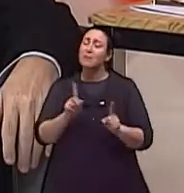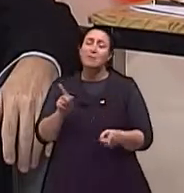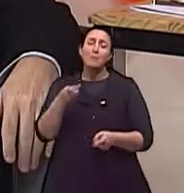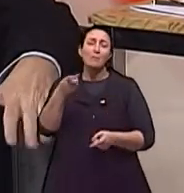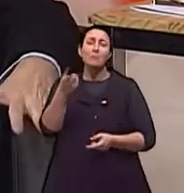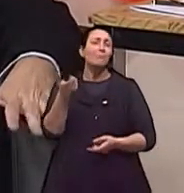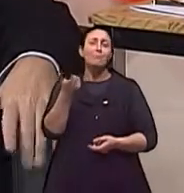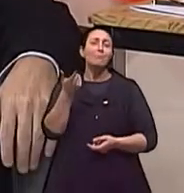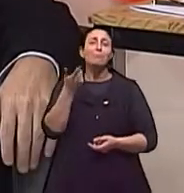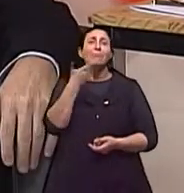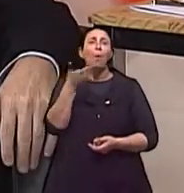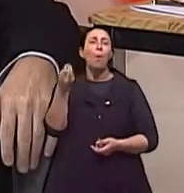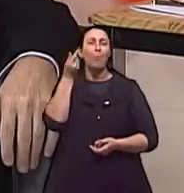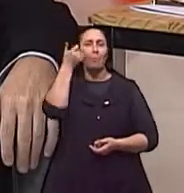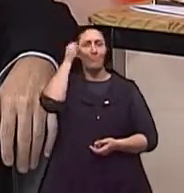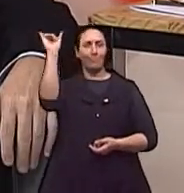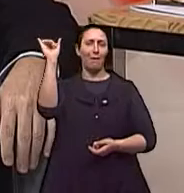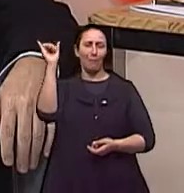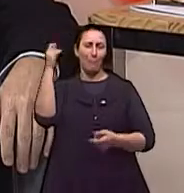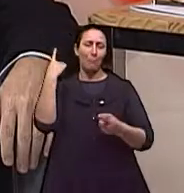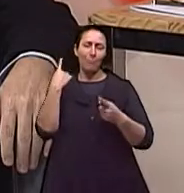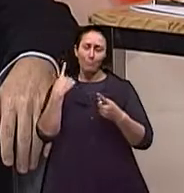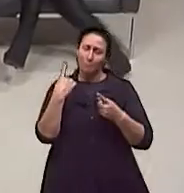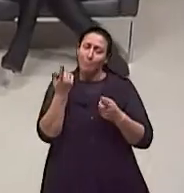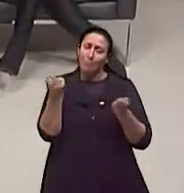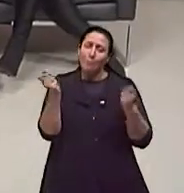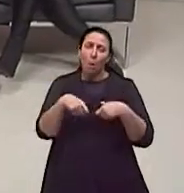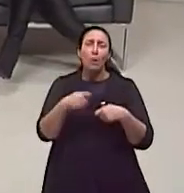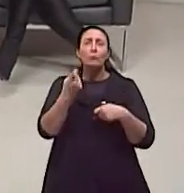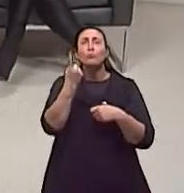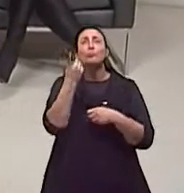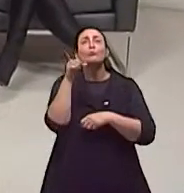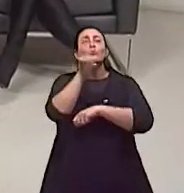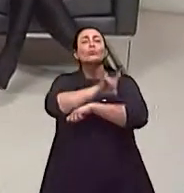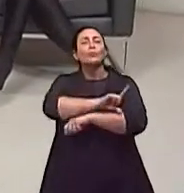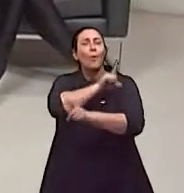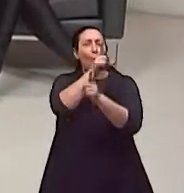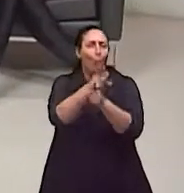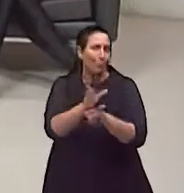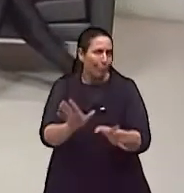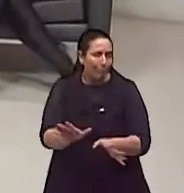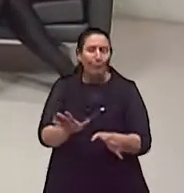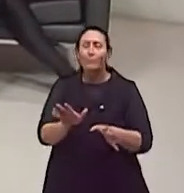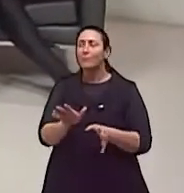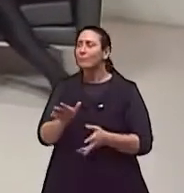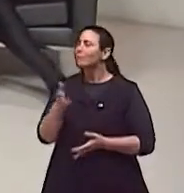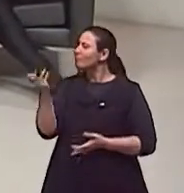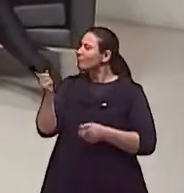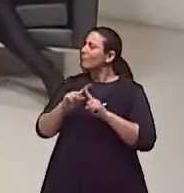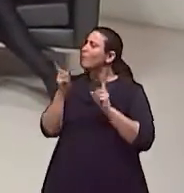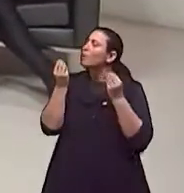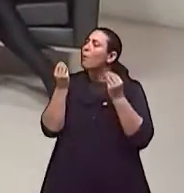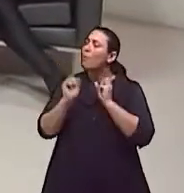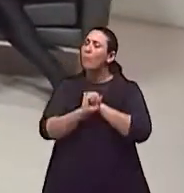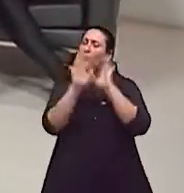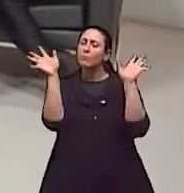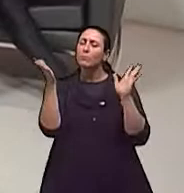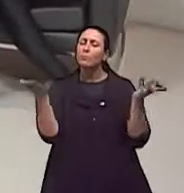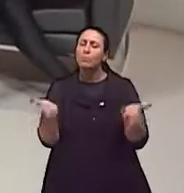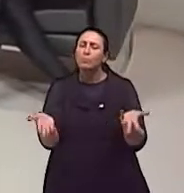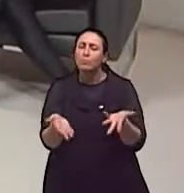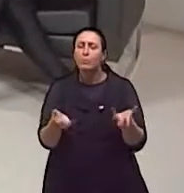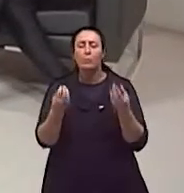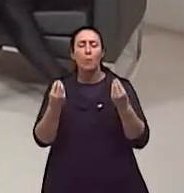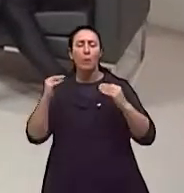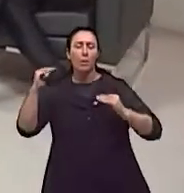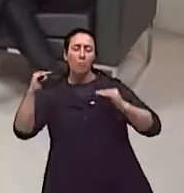e um dia chegaremos lá tá e como é que a gente vê eh nós podemos assim definir mais ou menos esse